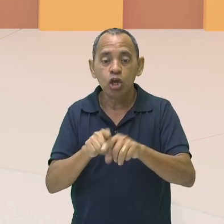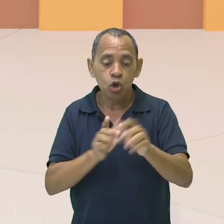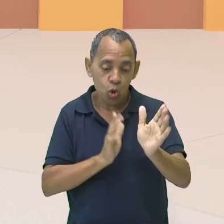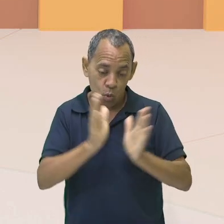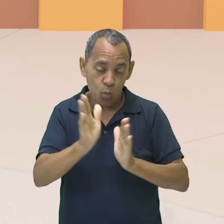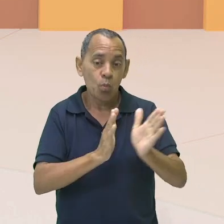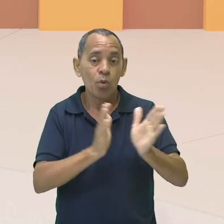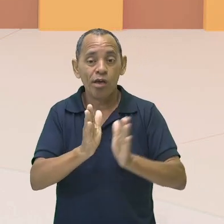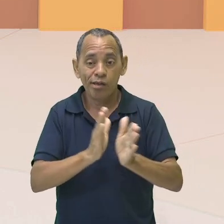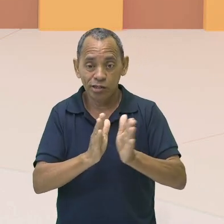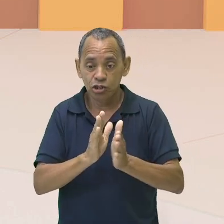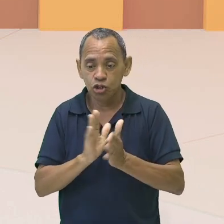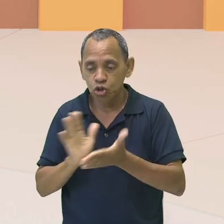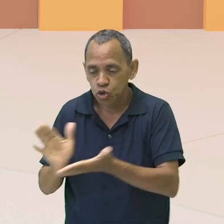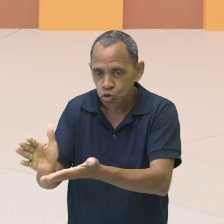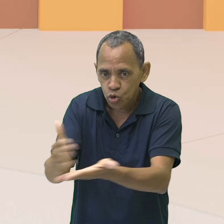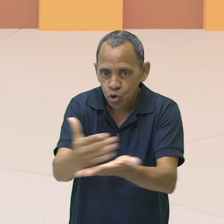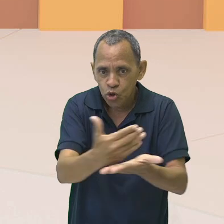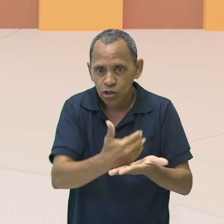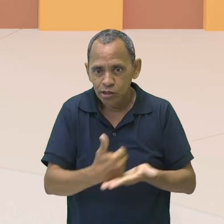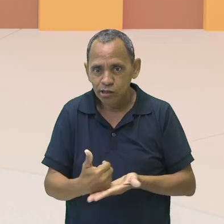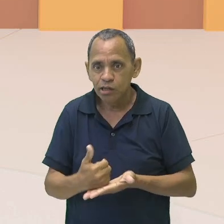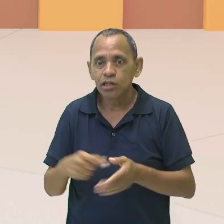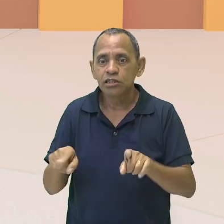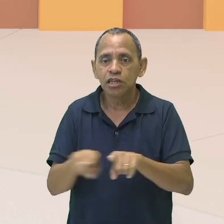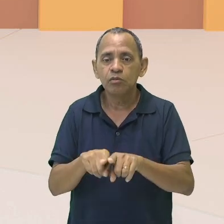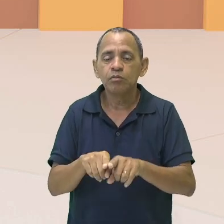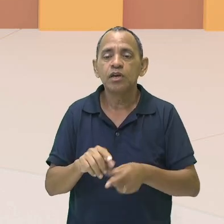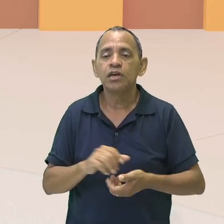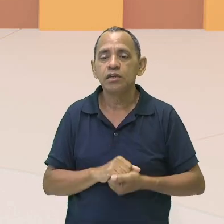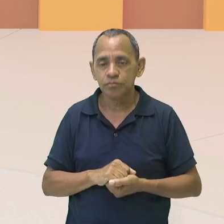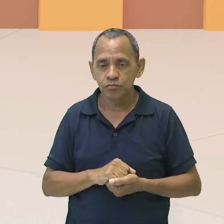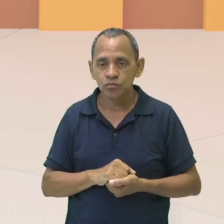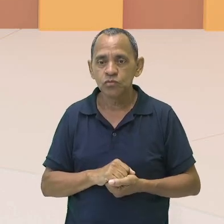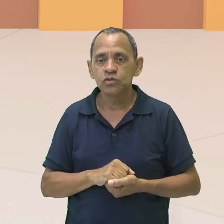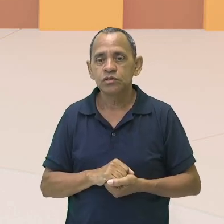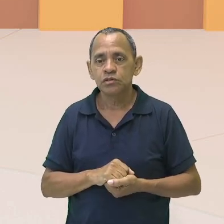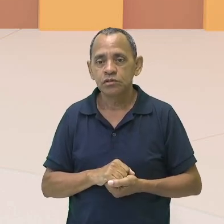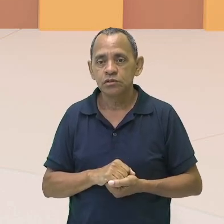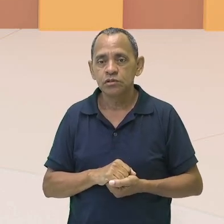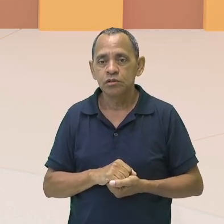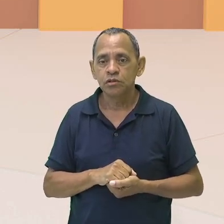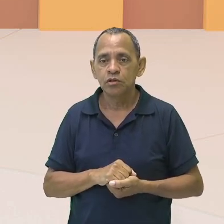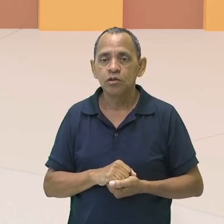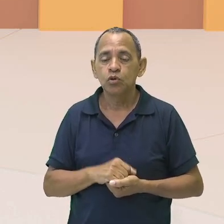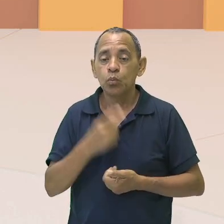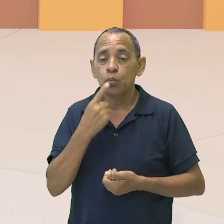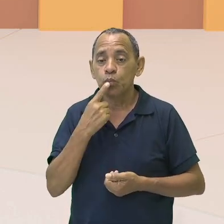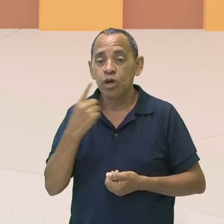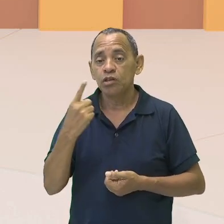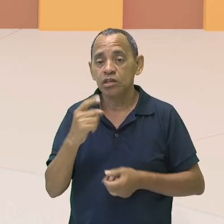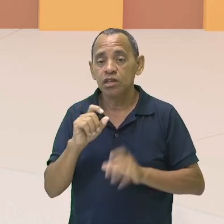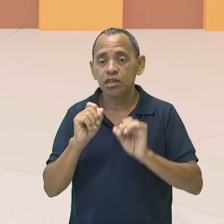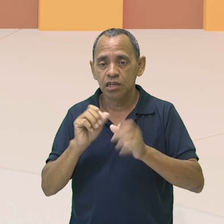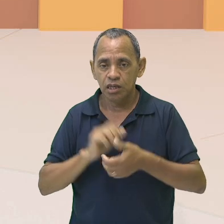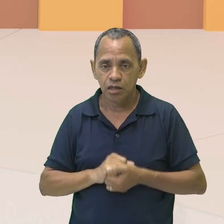o solo, né, quando o solo fica muito exposto. Tudo isso também são possibilidades de prejuízos, né? Os